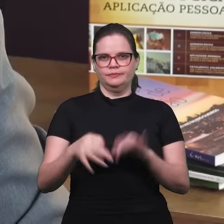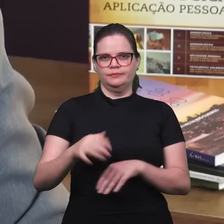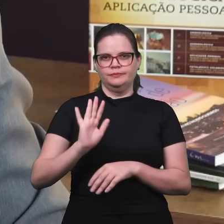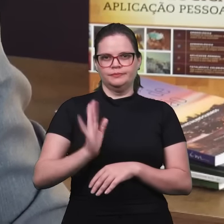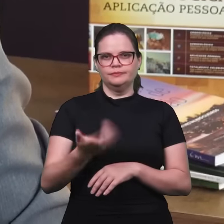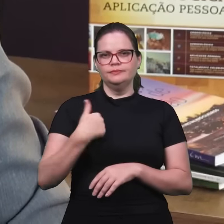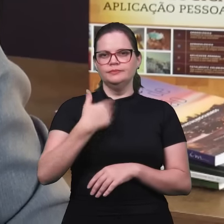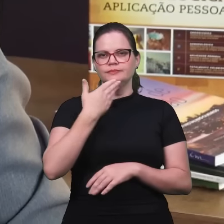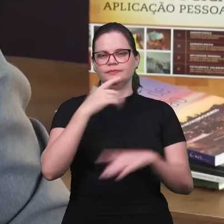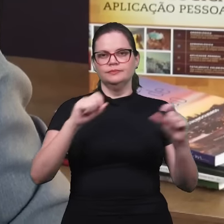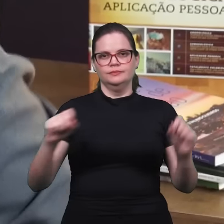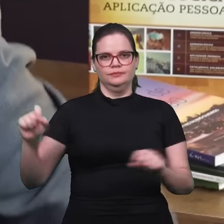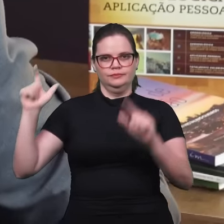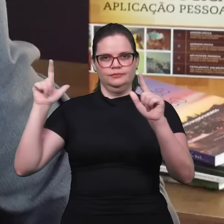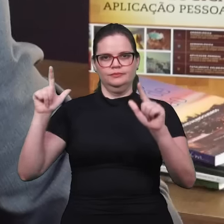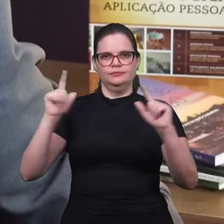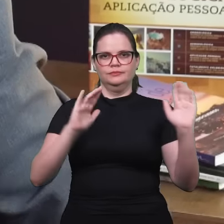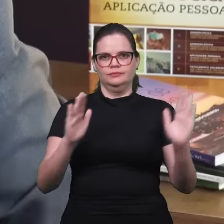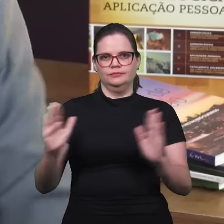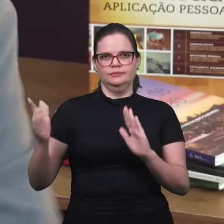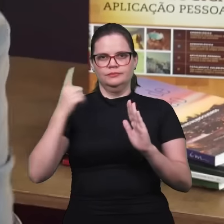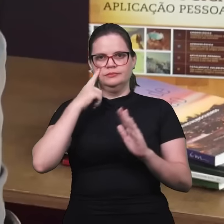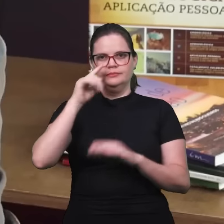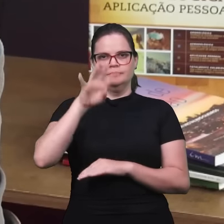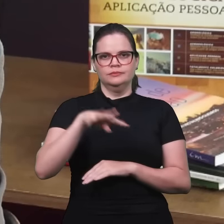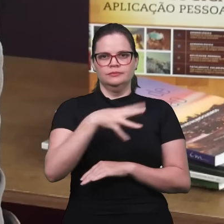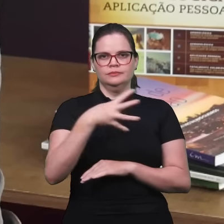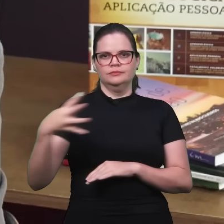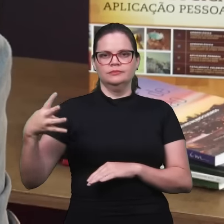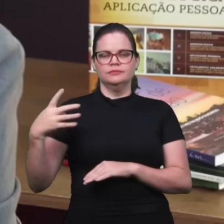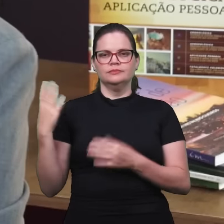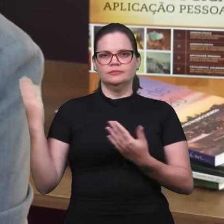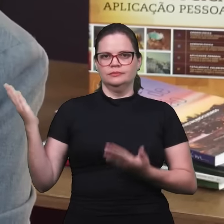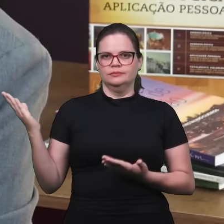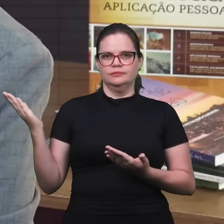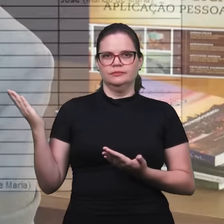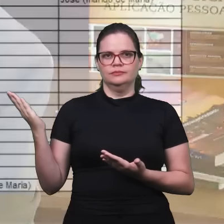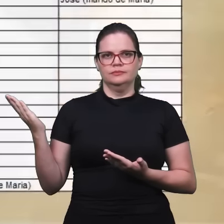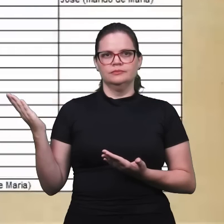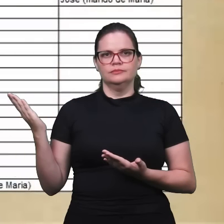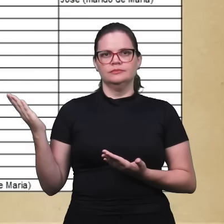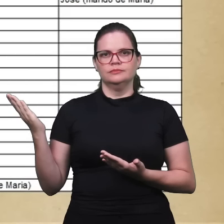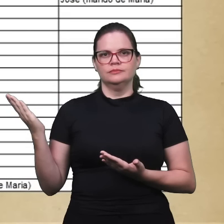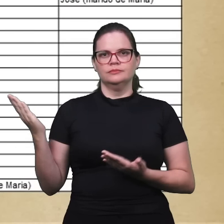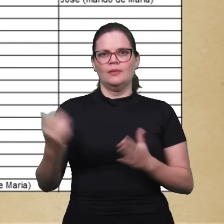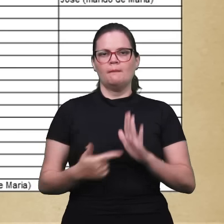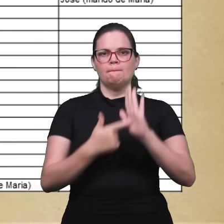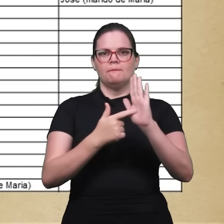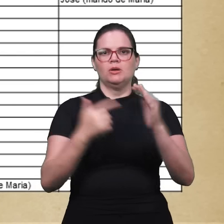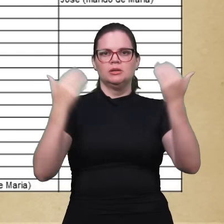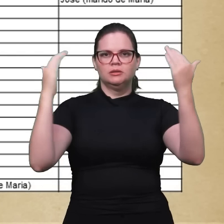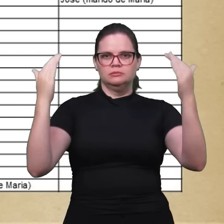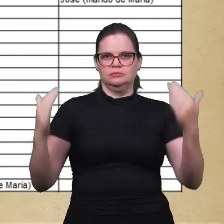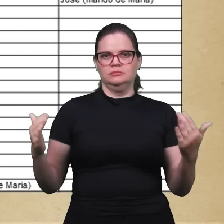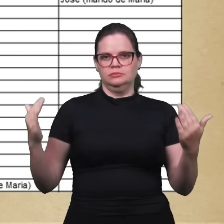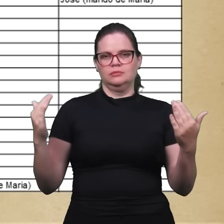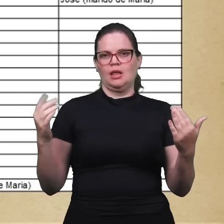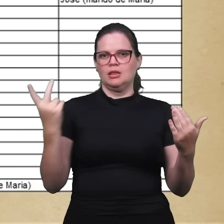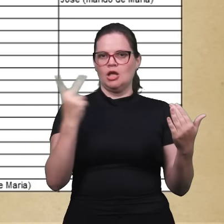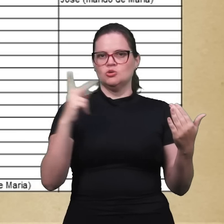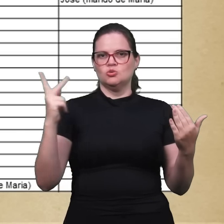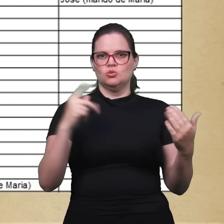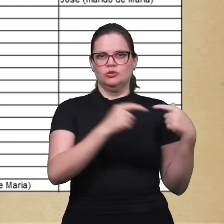outro quadro. Essa tabela aqui, Roberto, ela mostra aqui a comparação das duas cronologias.